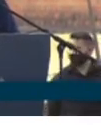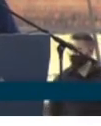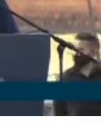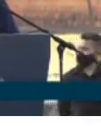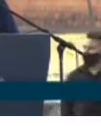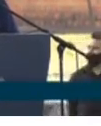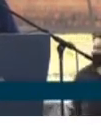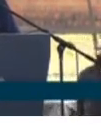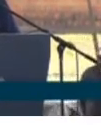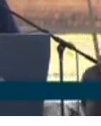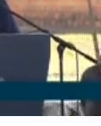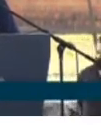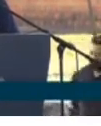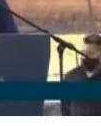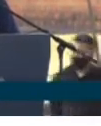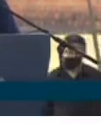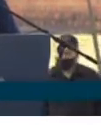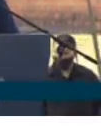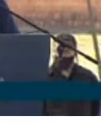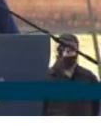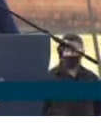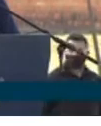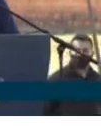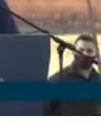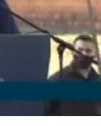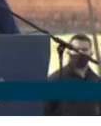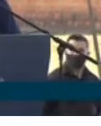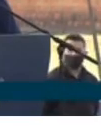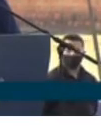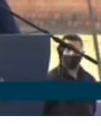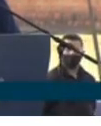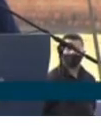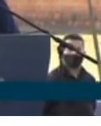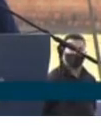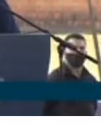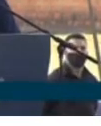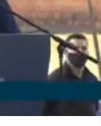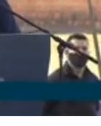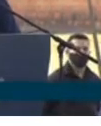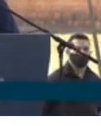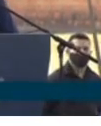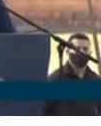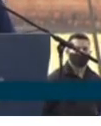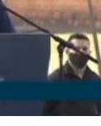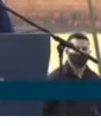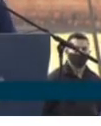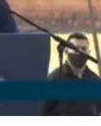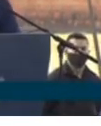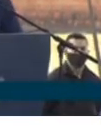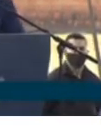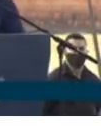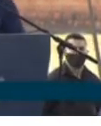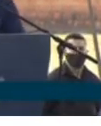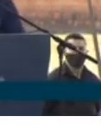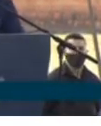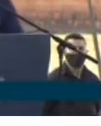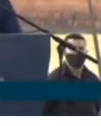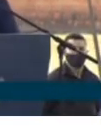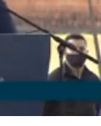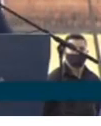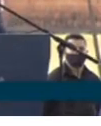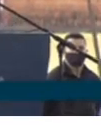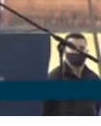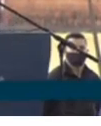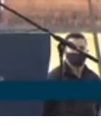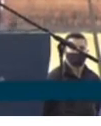repito, é um estado que tem uma das ministras mais importantes e competentes do Brasil, que é a senhora Tereza Cristina. Meu muito obrigado a